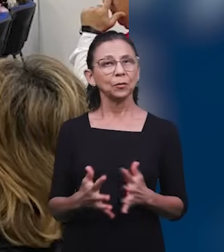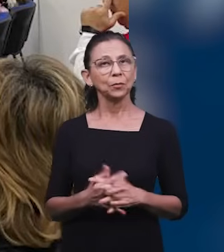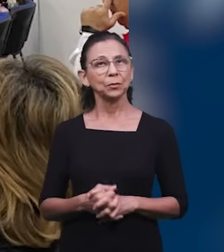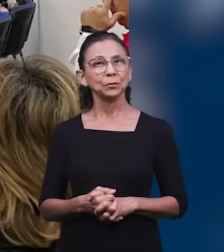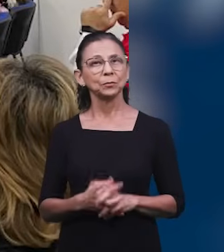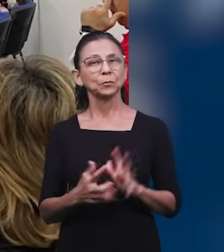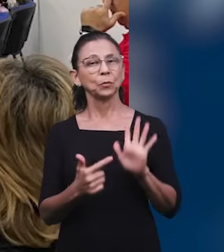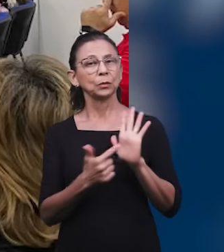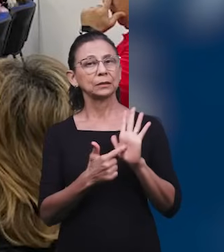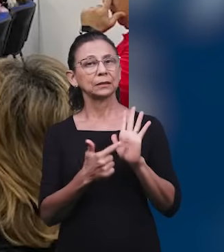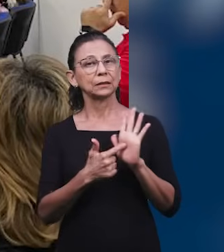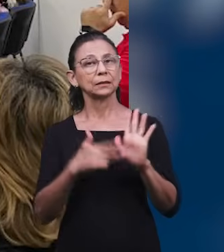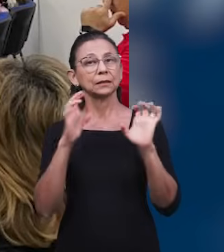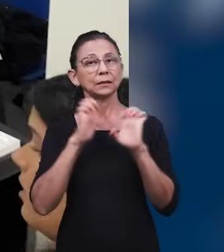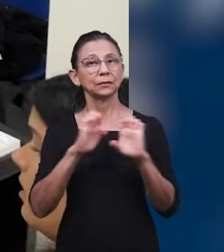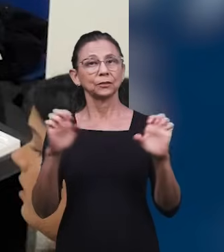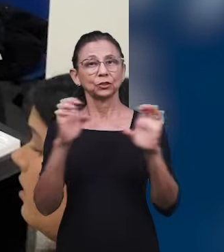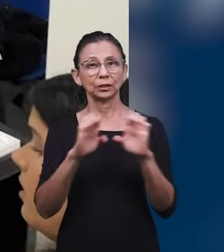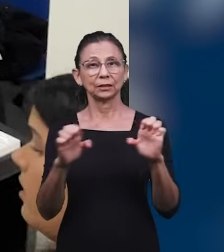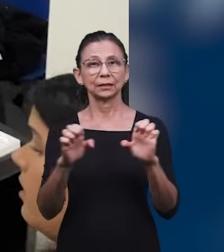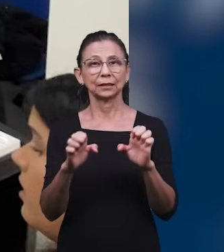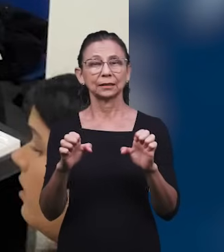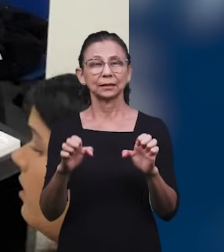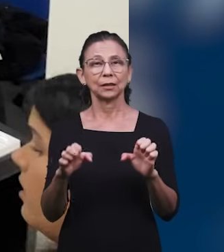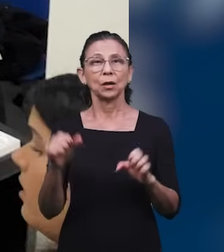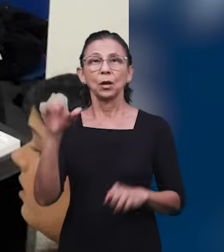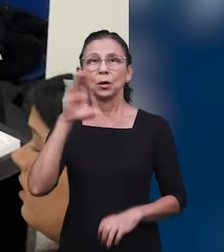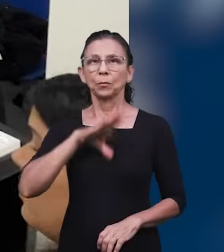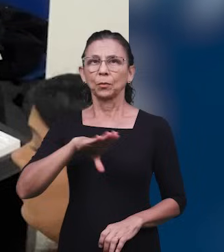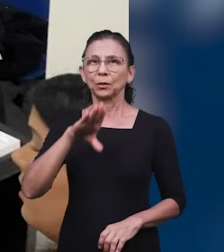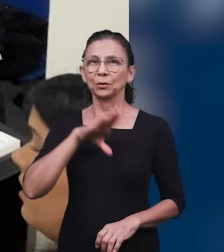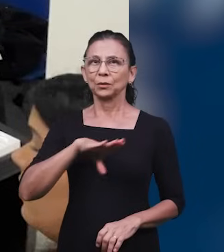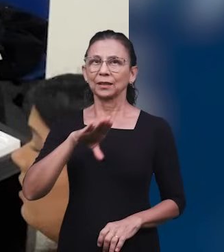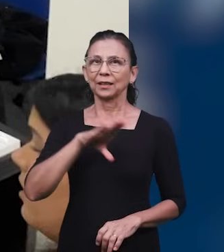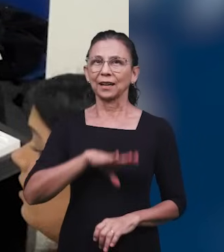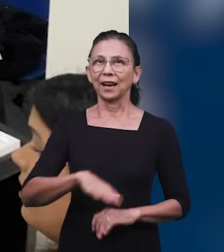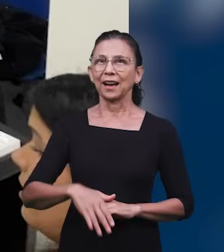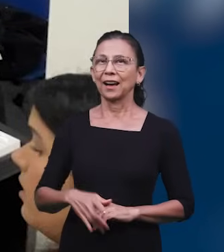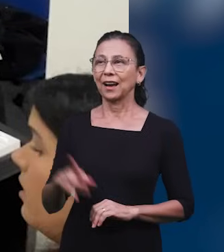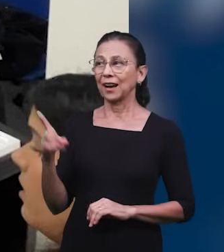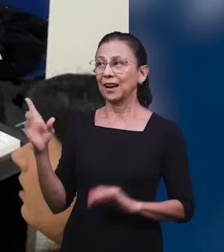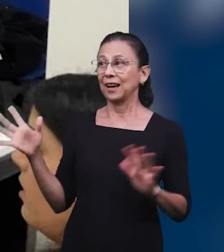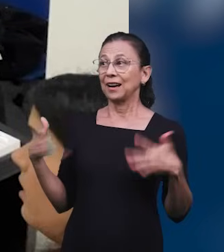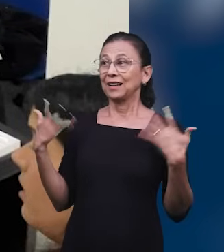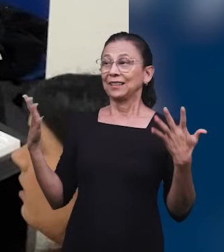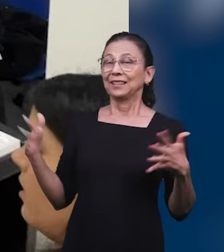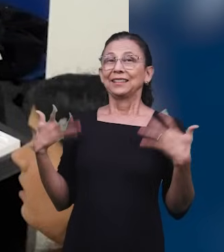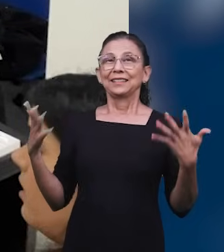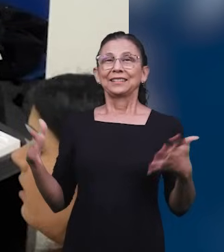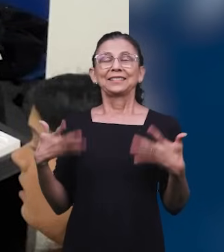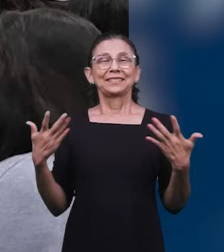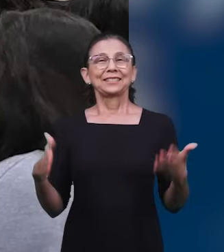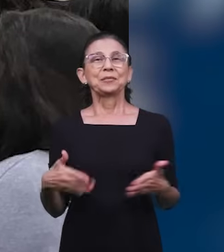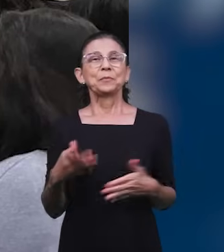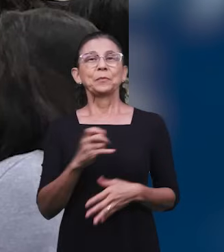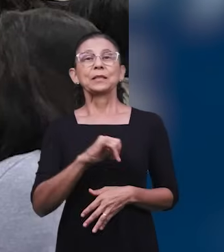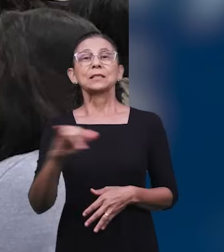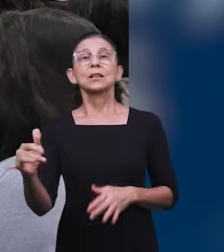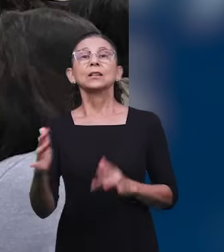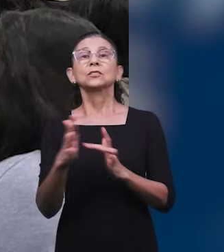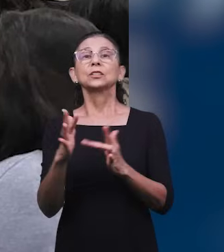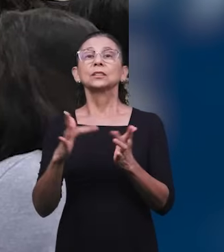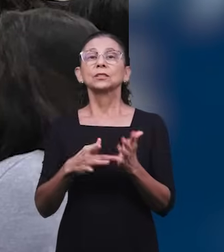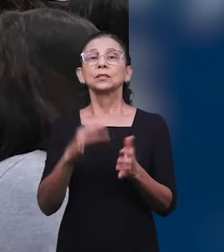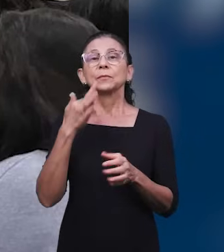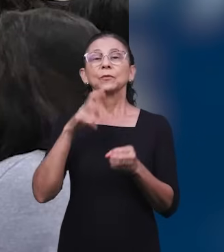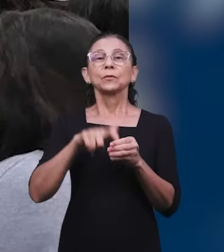que ocorreu na igreja do Porto, em Portugal. As crianças no norte do país estavam cheias de ânimo e alegria para dizerem que Jesus em